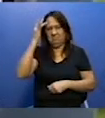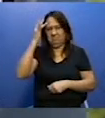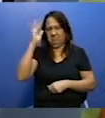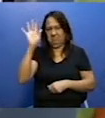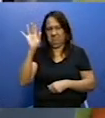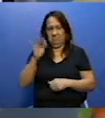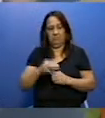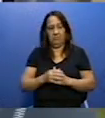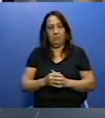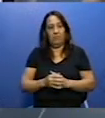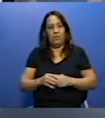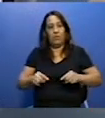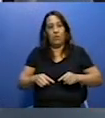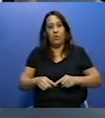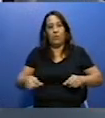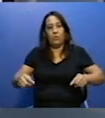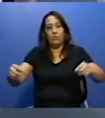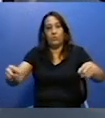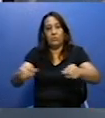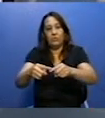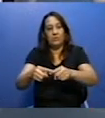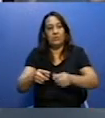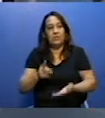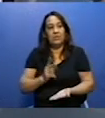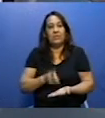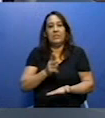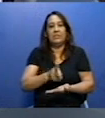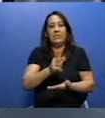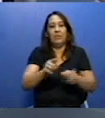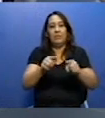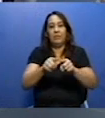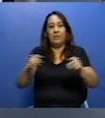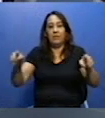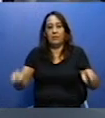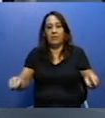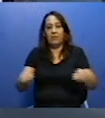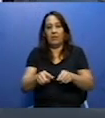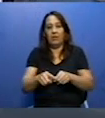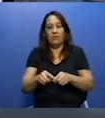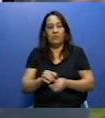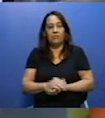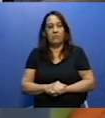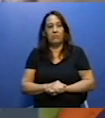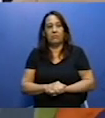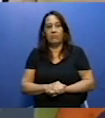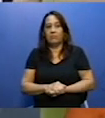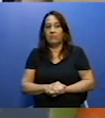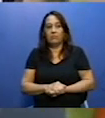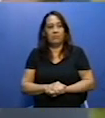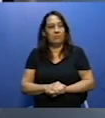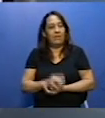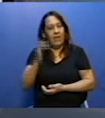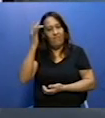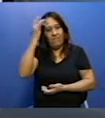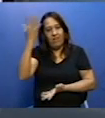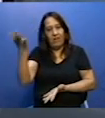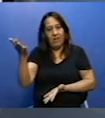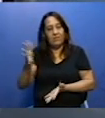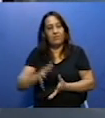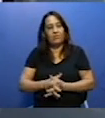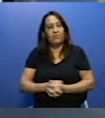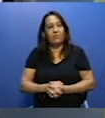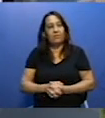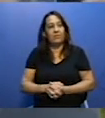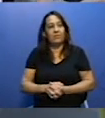Os quarteirões têm sempre formato de quadrado? Ixi, olha aqui o desenho, tá fácil. É a